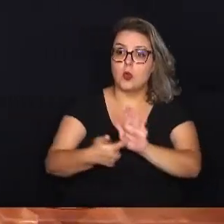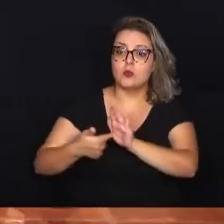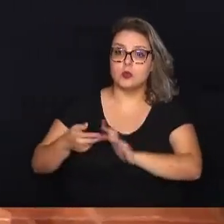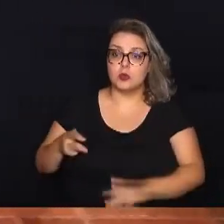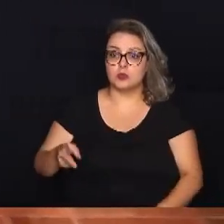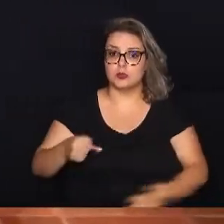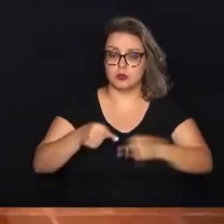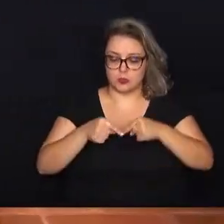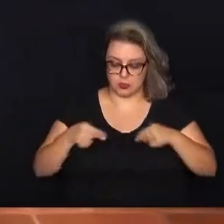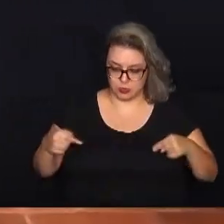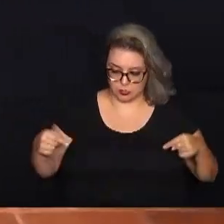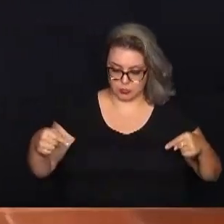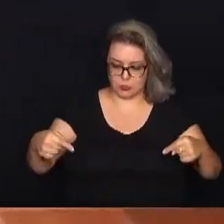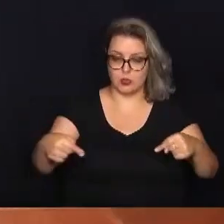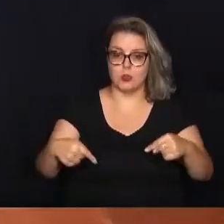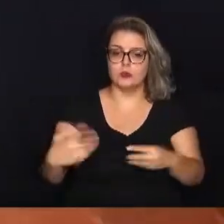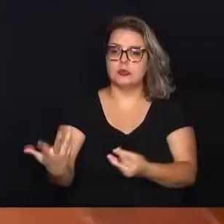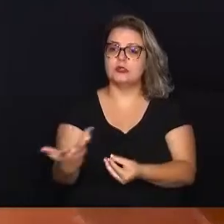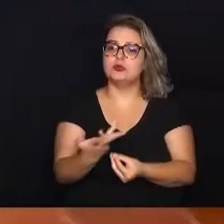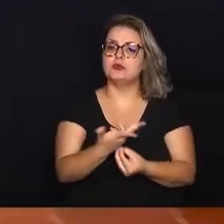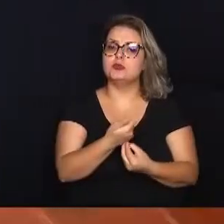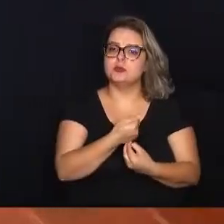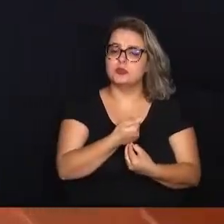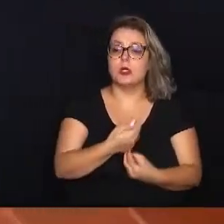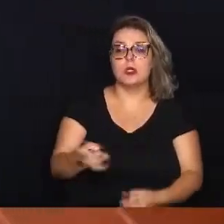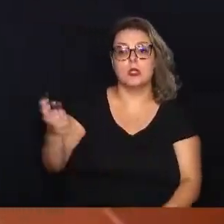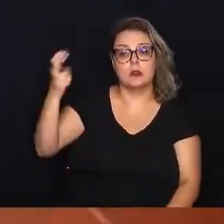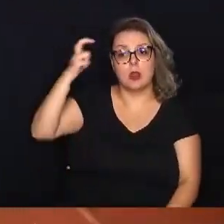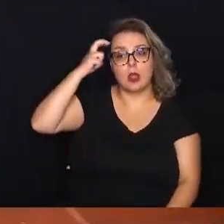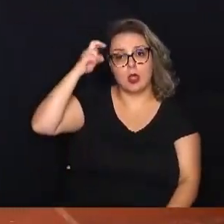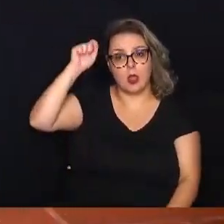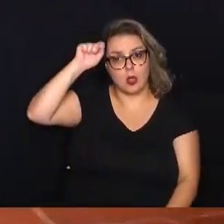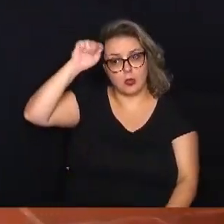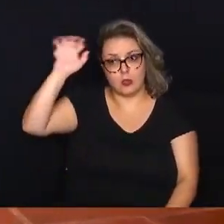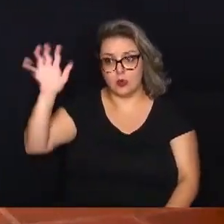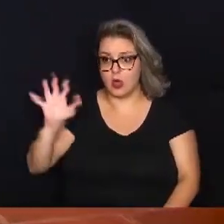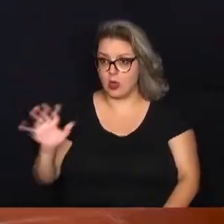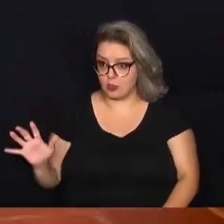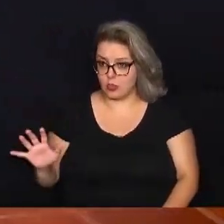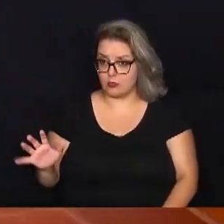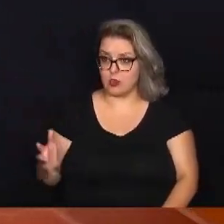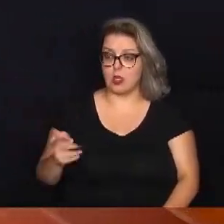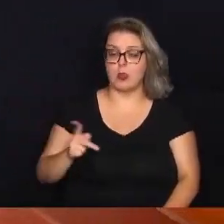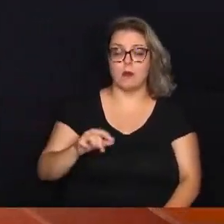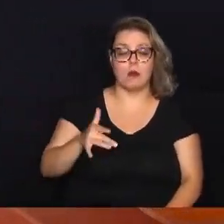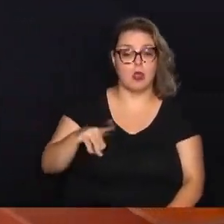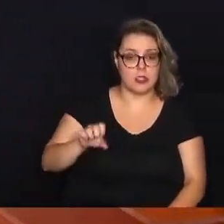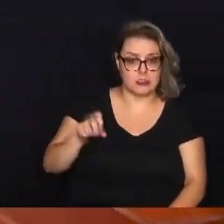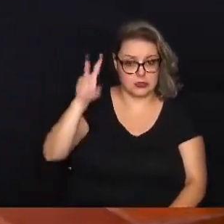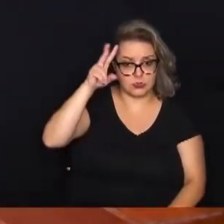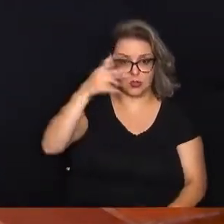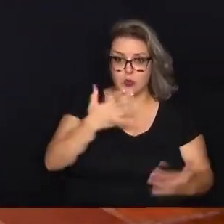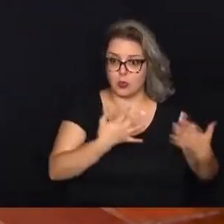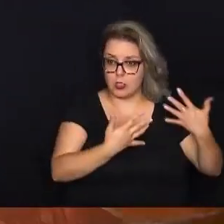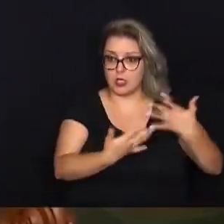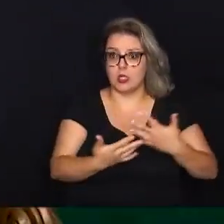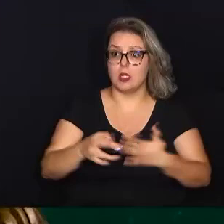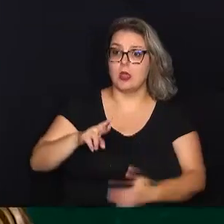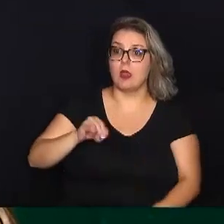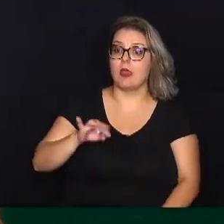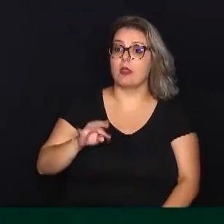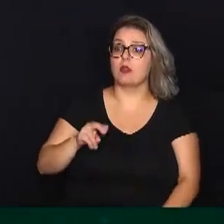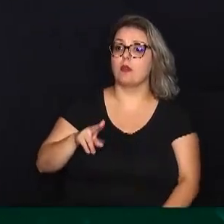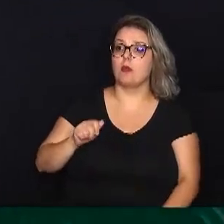exposição permanente em um salão com obras artísticas da cultura afro e peças históricas utilizadas